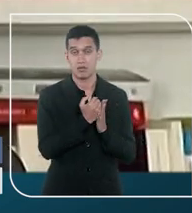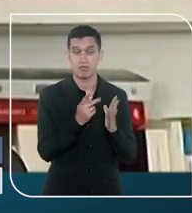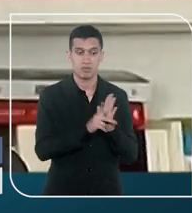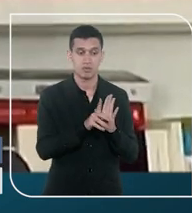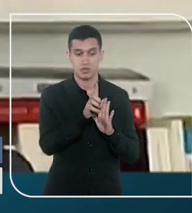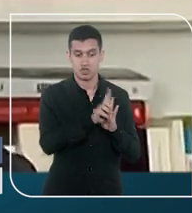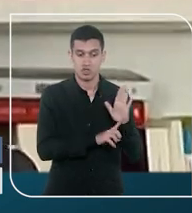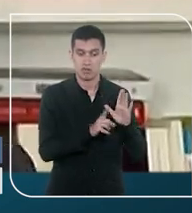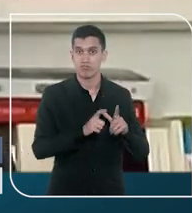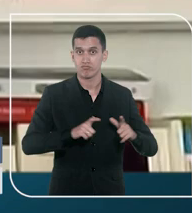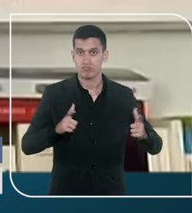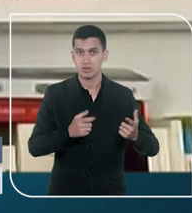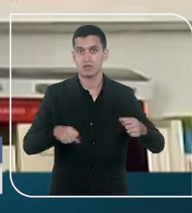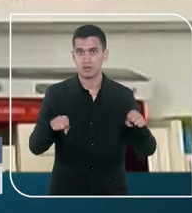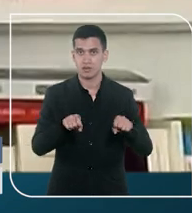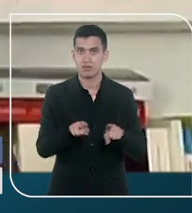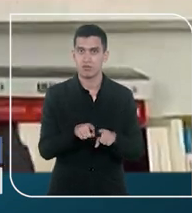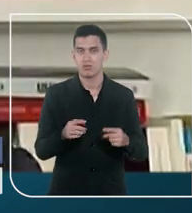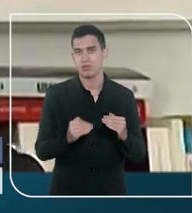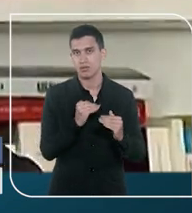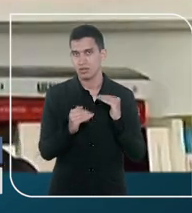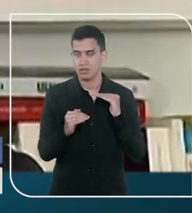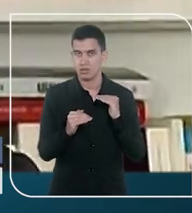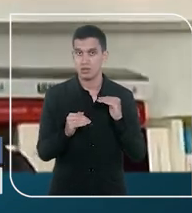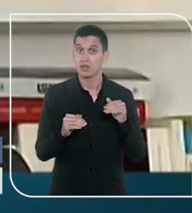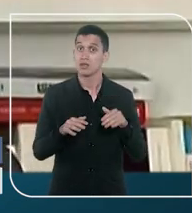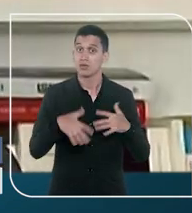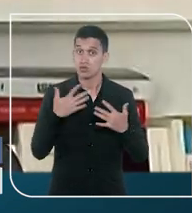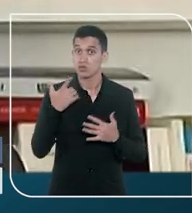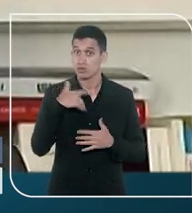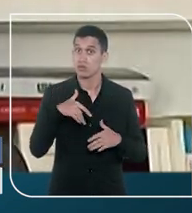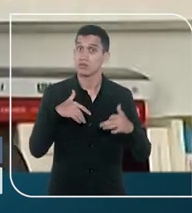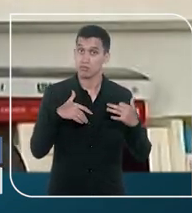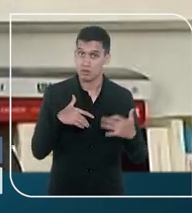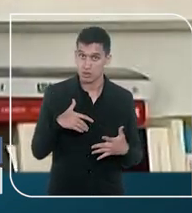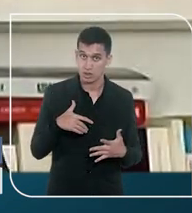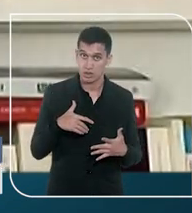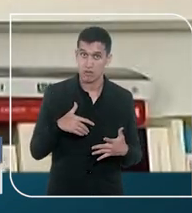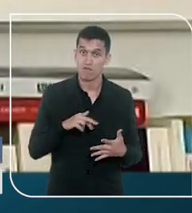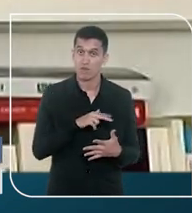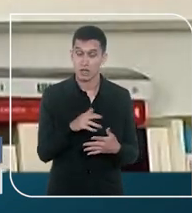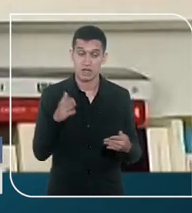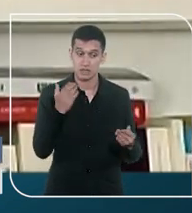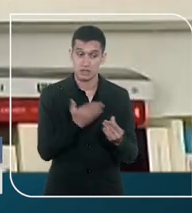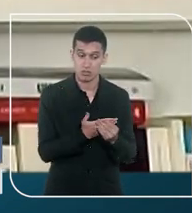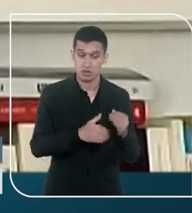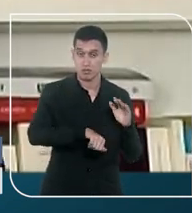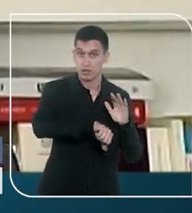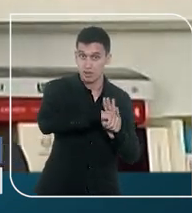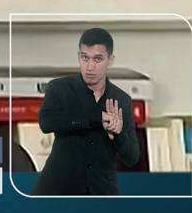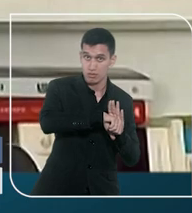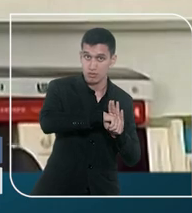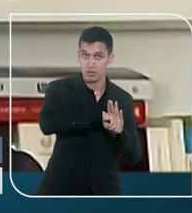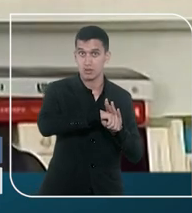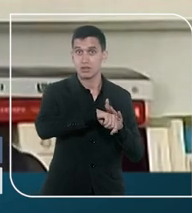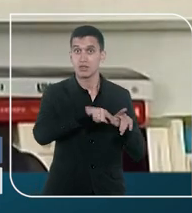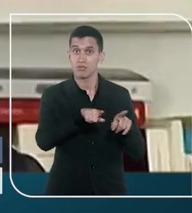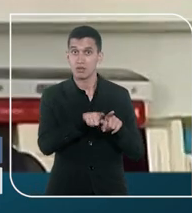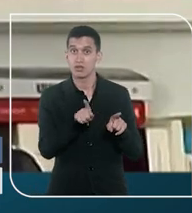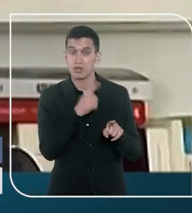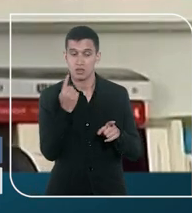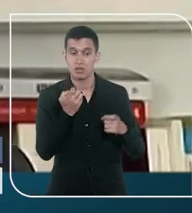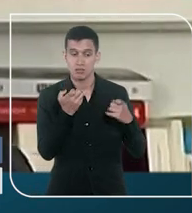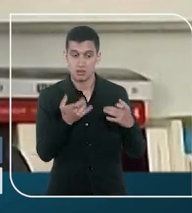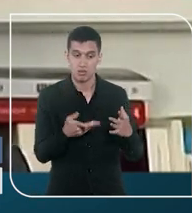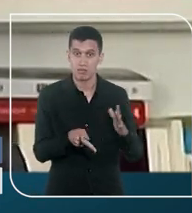e ao contraditório. Então, ainda que se fale de, repito, amigos, né, ações criminais, e quando nós estamos falando